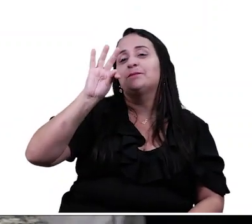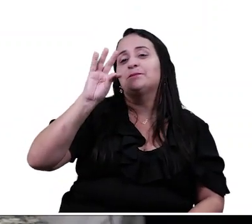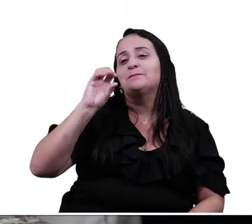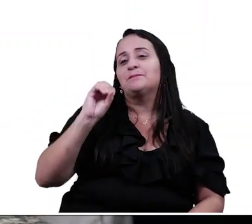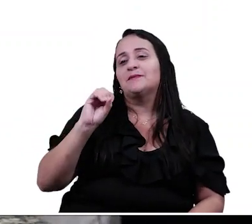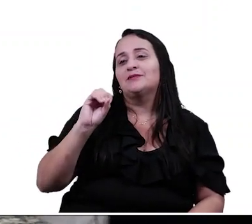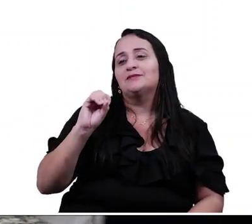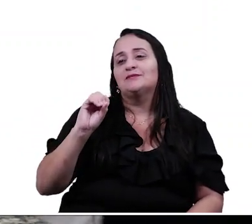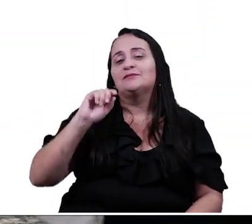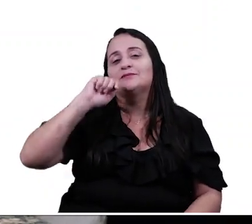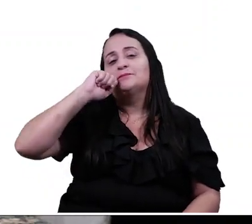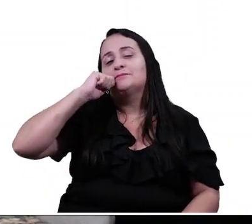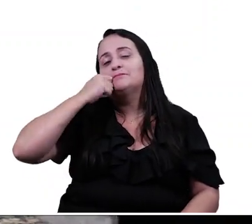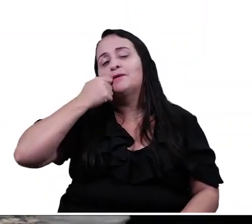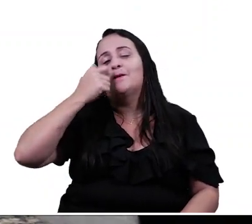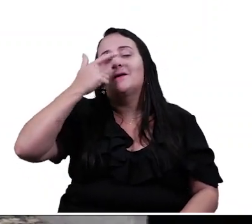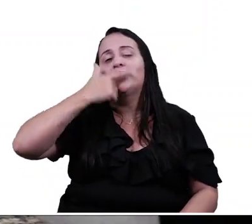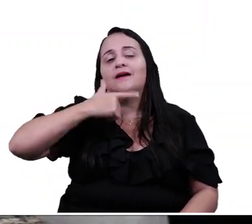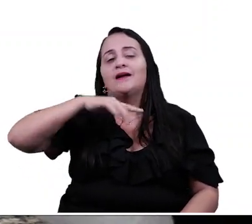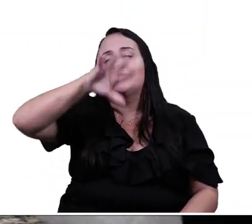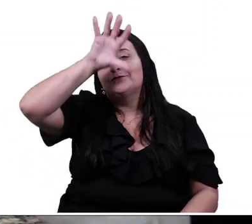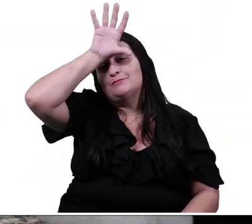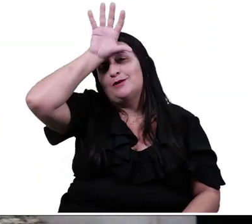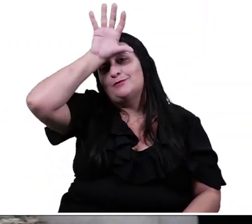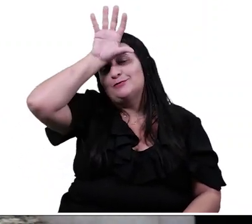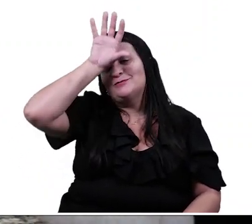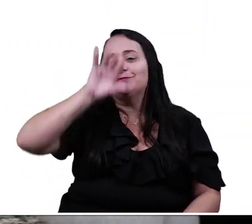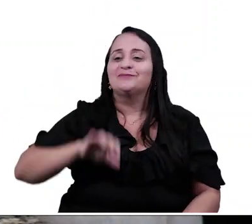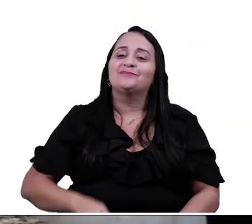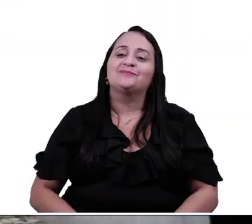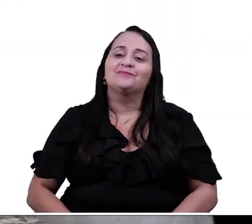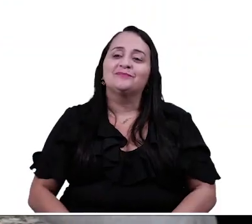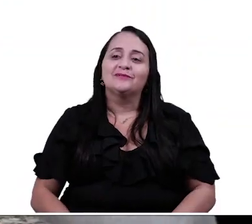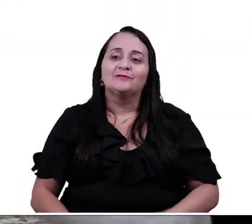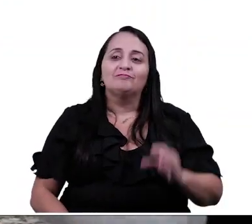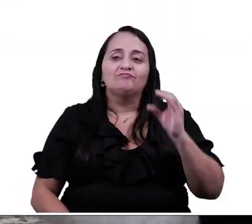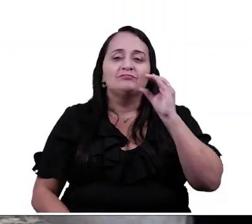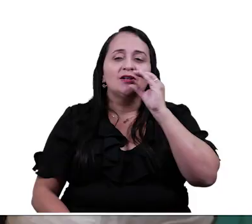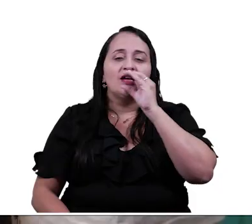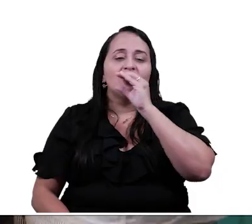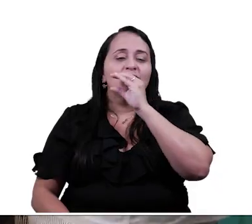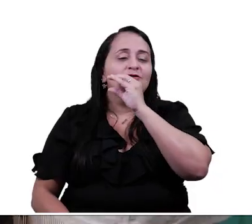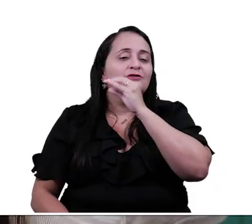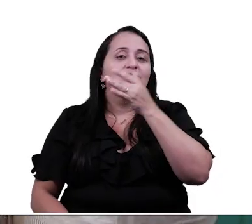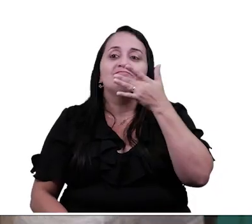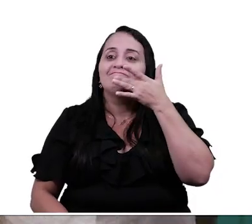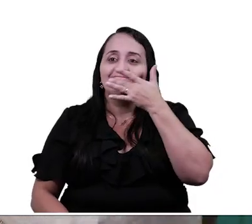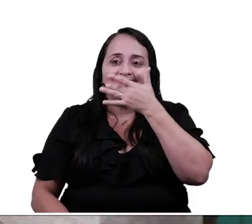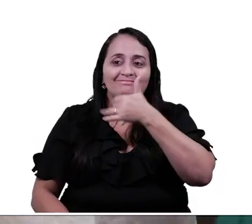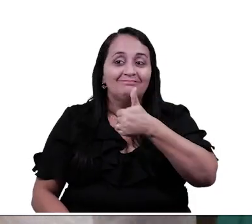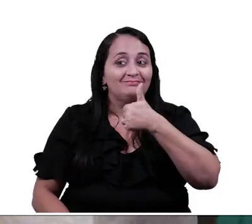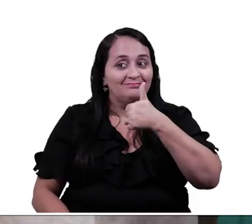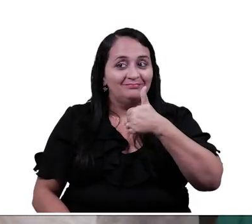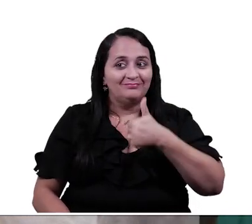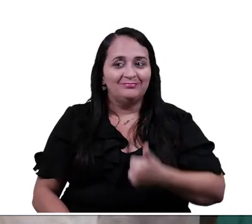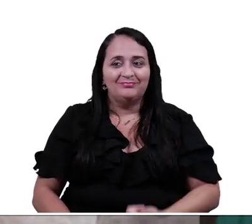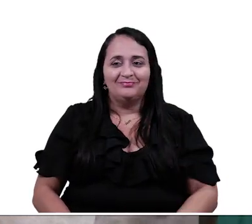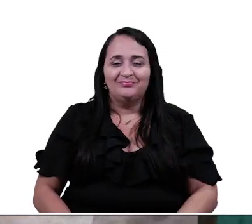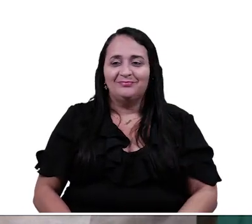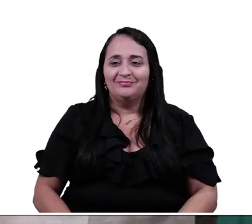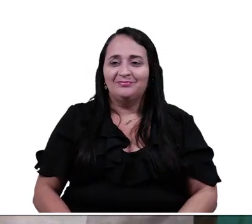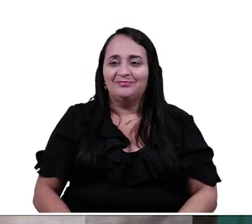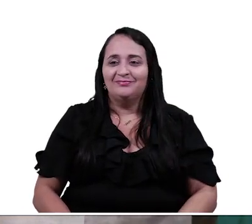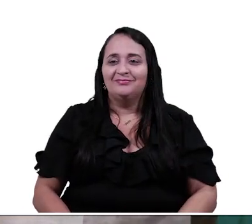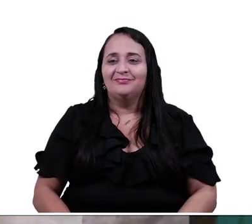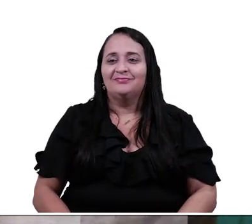E aqui tá o seu misto. Tá com a cara boa, o viu? Seu misto também já tá prontinho, ó. Não. Tá quentinho, hein? É, caprichado. Delícia. Vamos